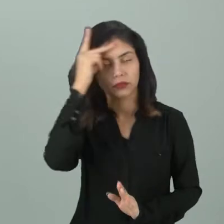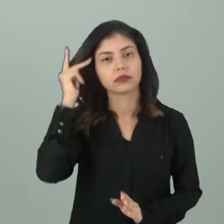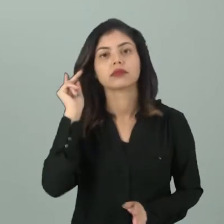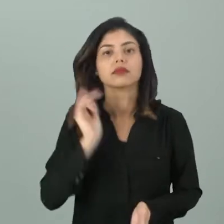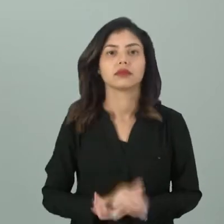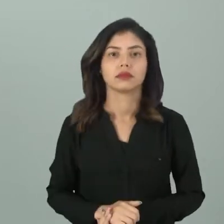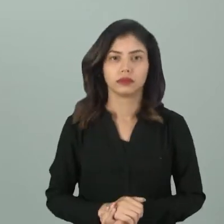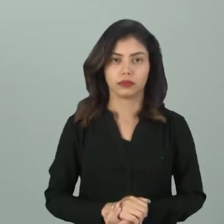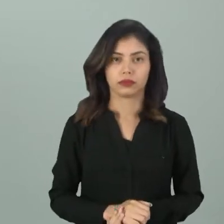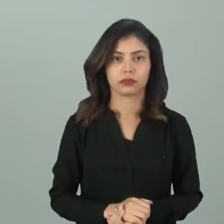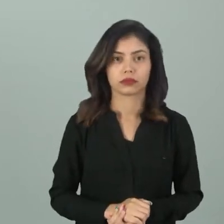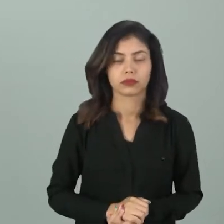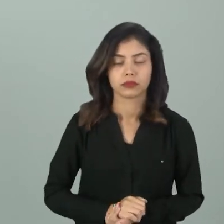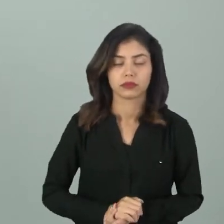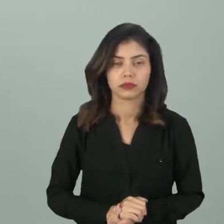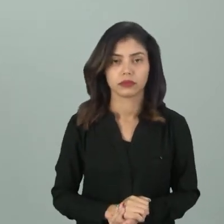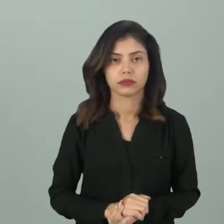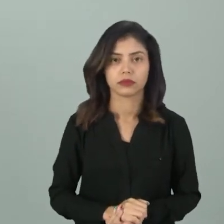seja,